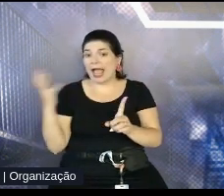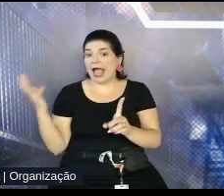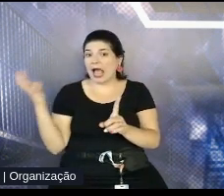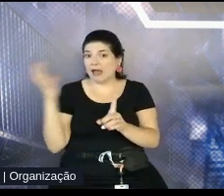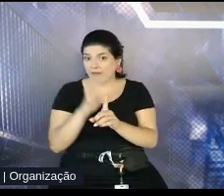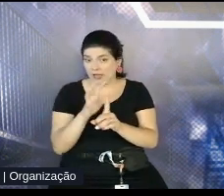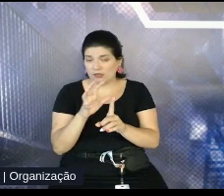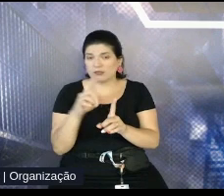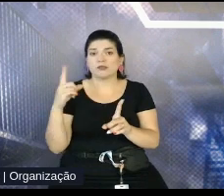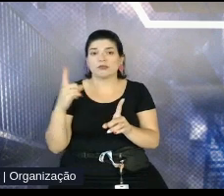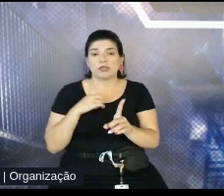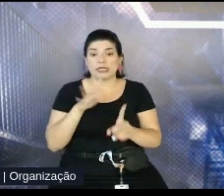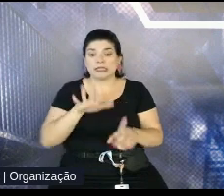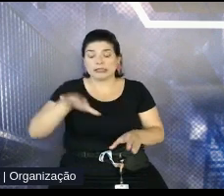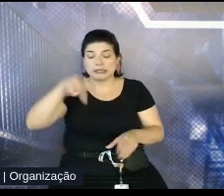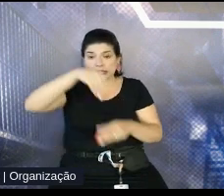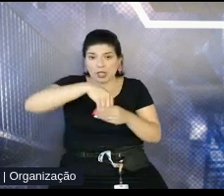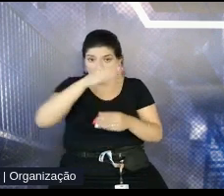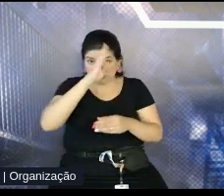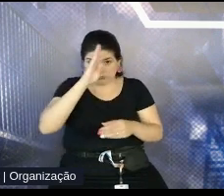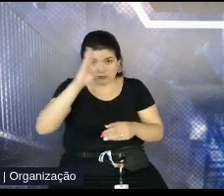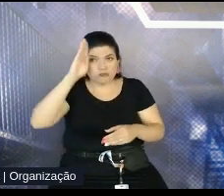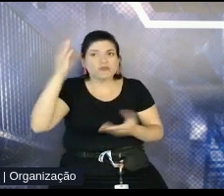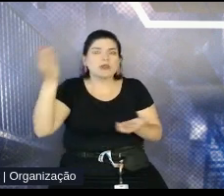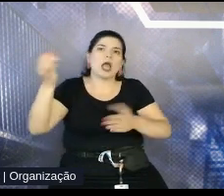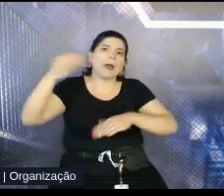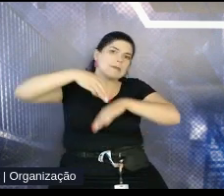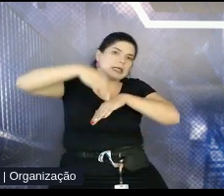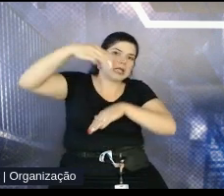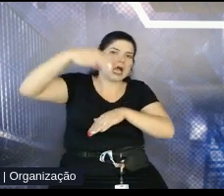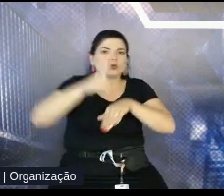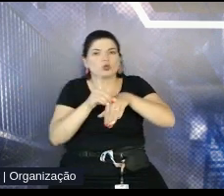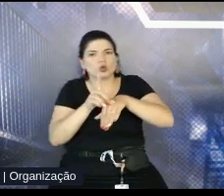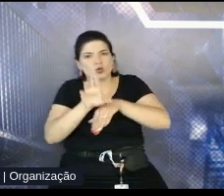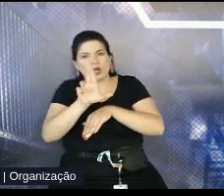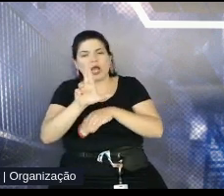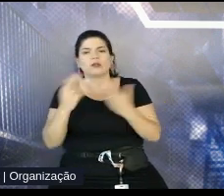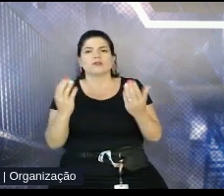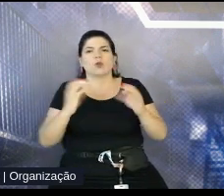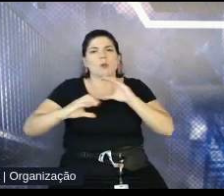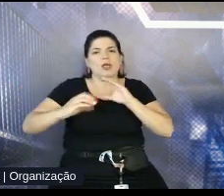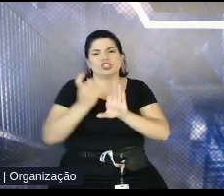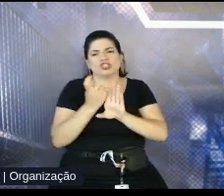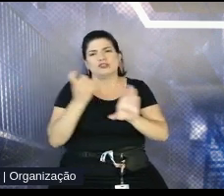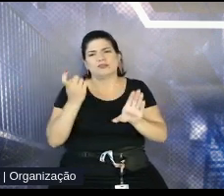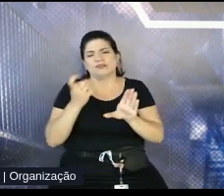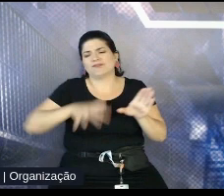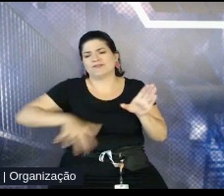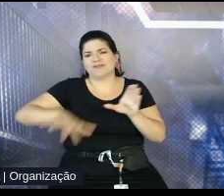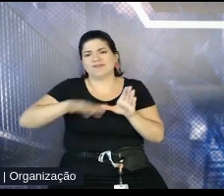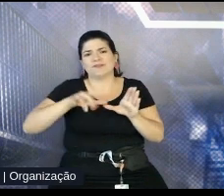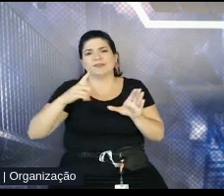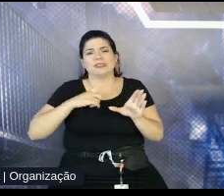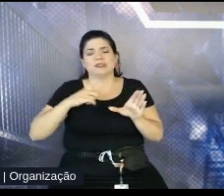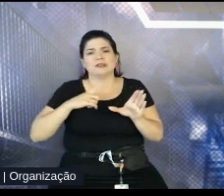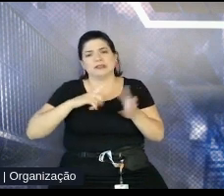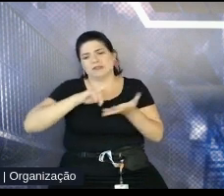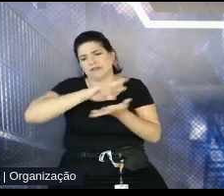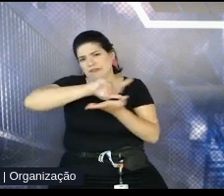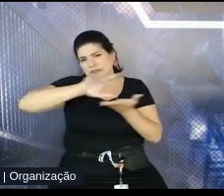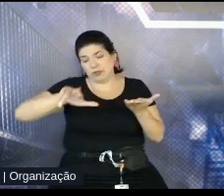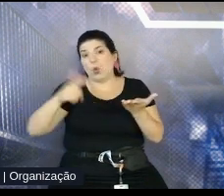ali acadêmico, né, de mestrado, doutorado, de publicações em eventos, em periódicos